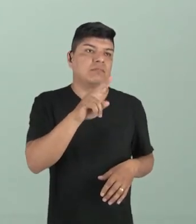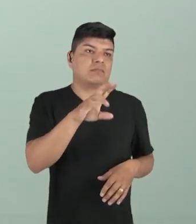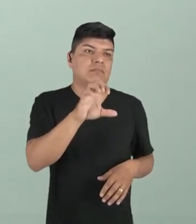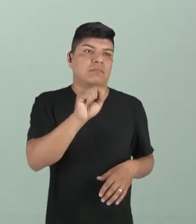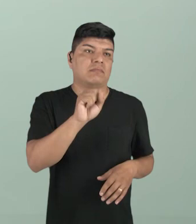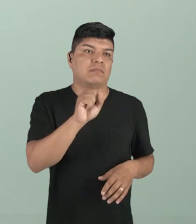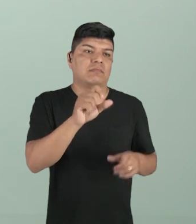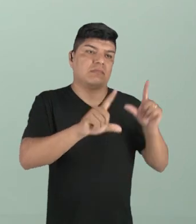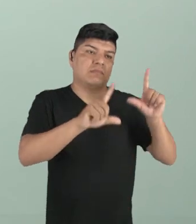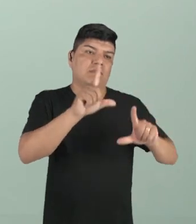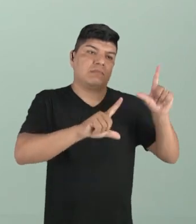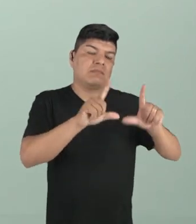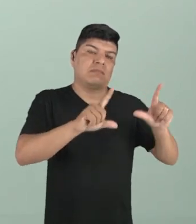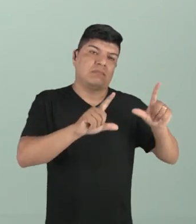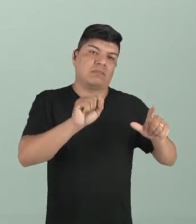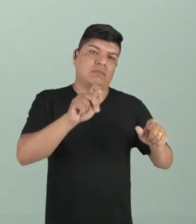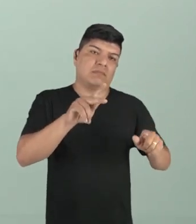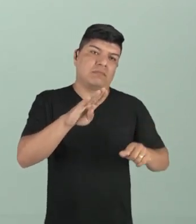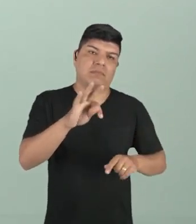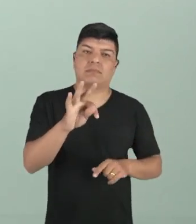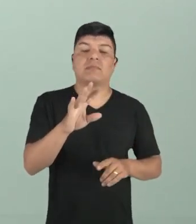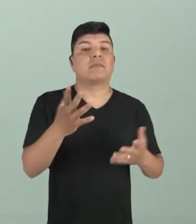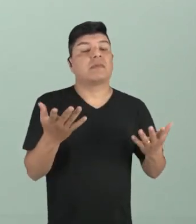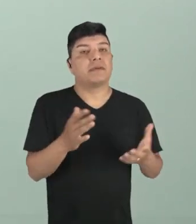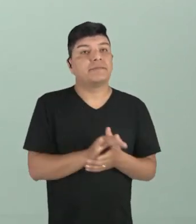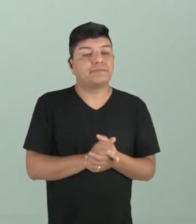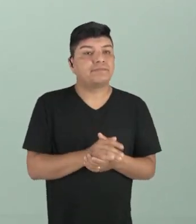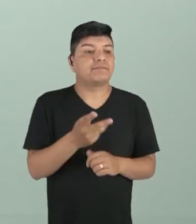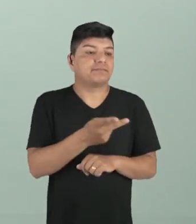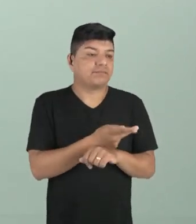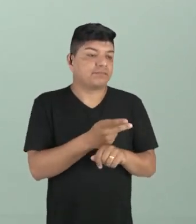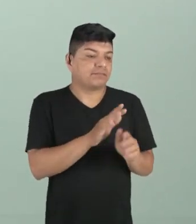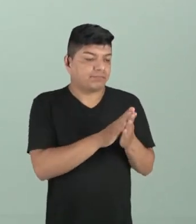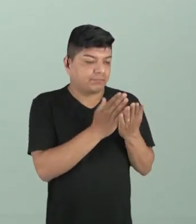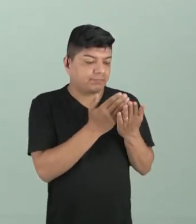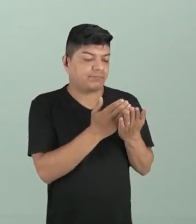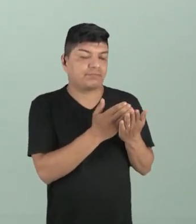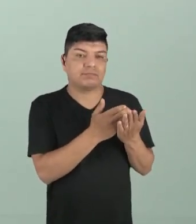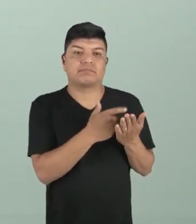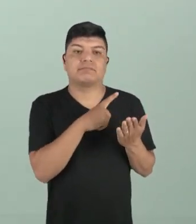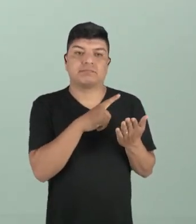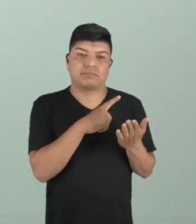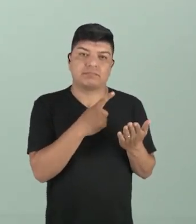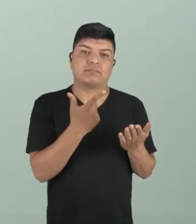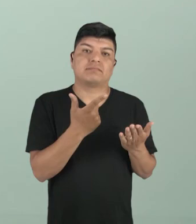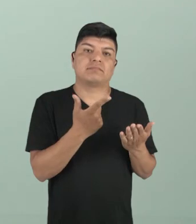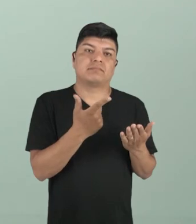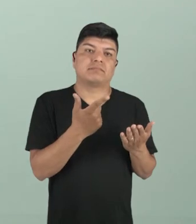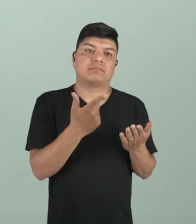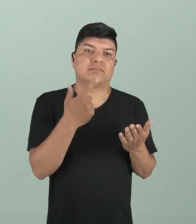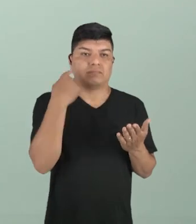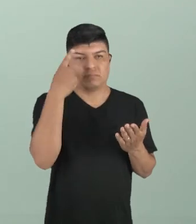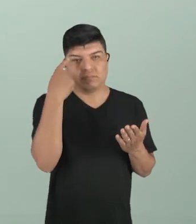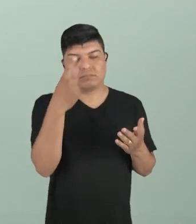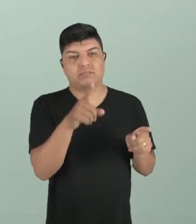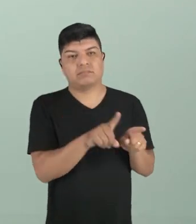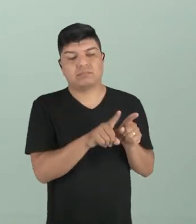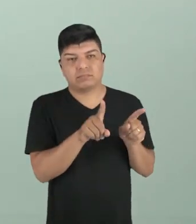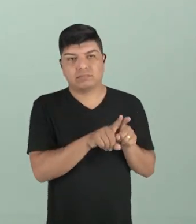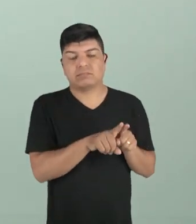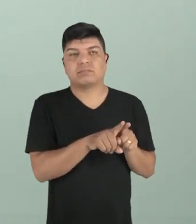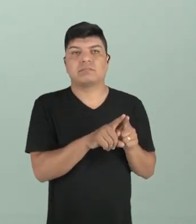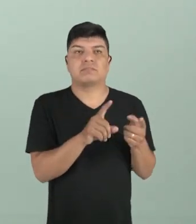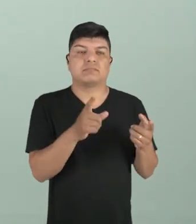SBT. Ah, galera, gosta de Chaves? Então procurem um gibi, né? Existem em formatos PDF em espanhol aí, gibis